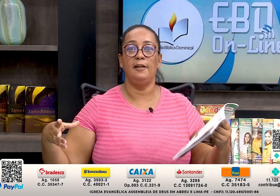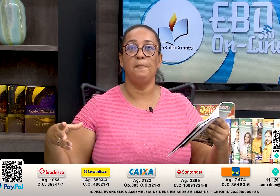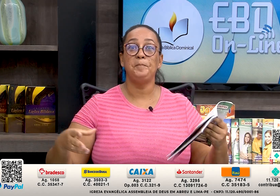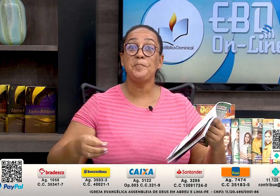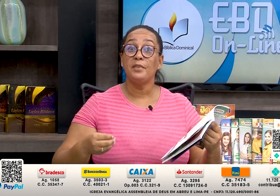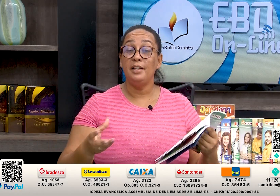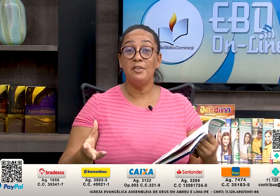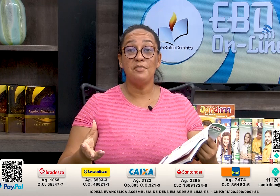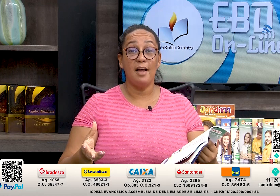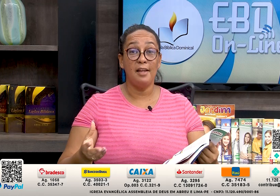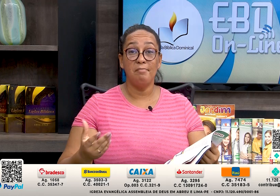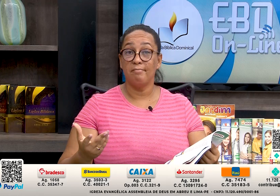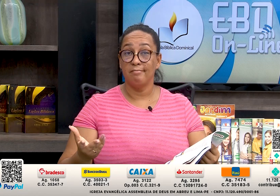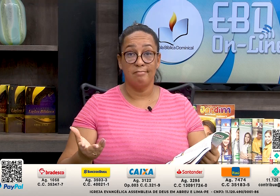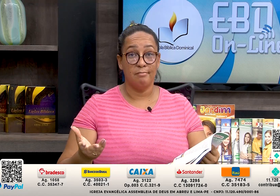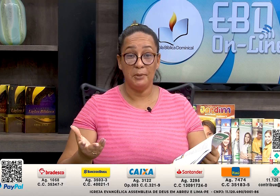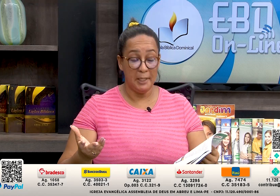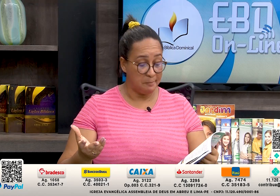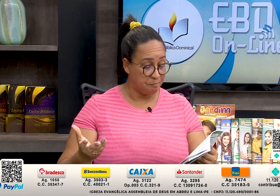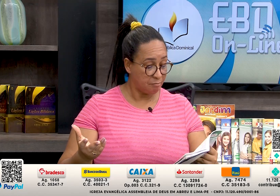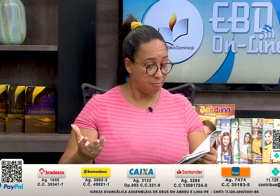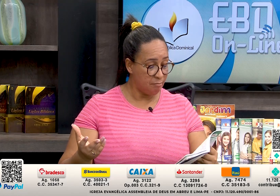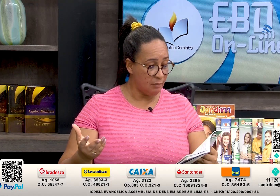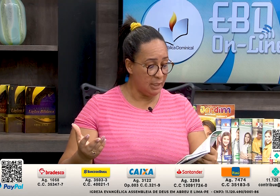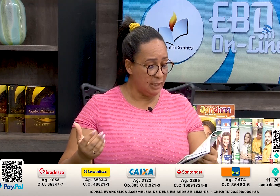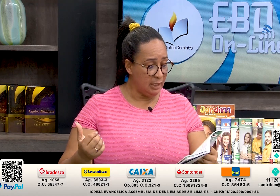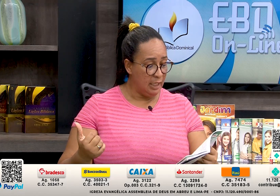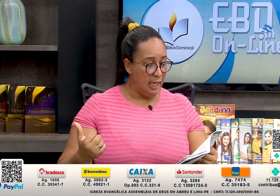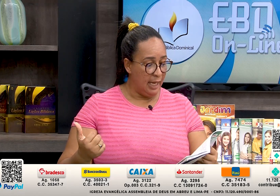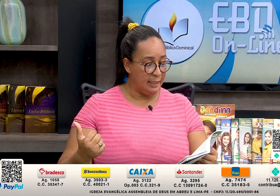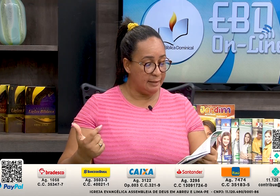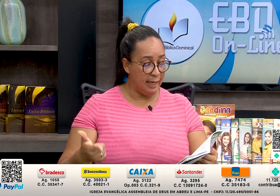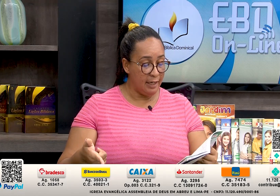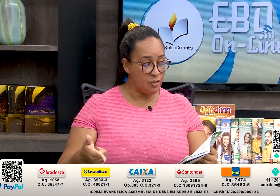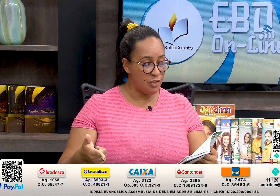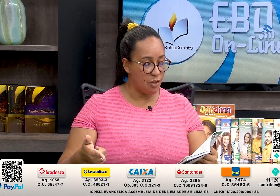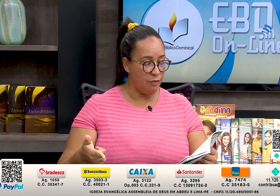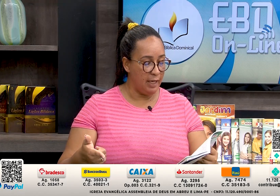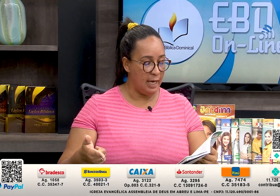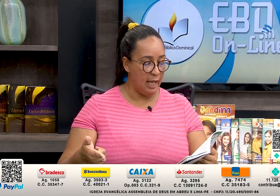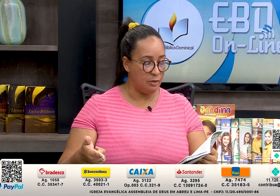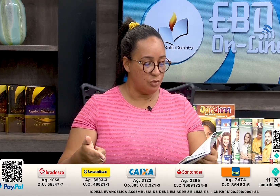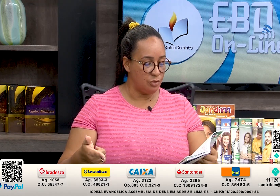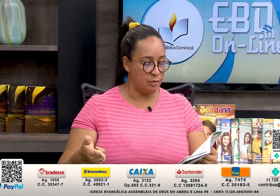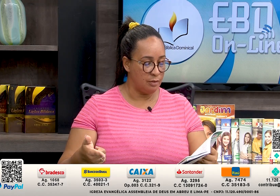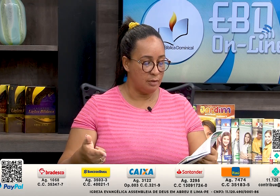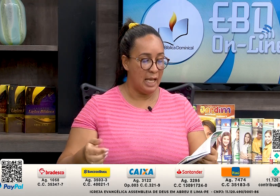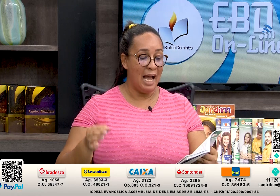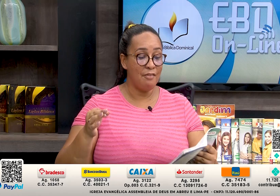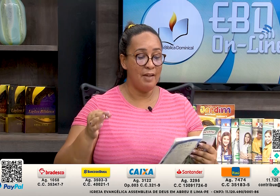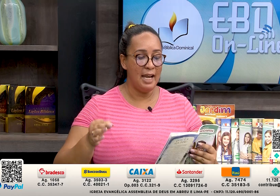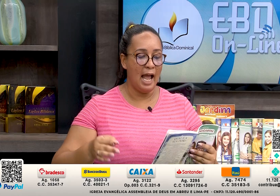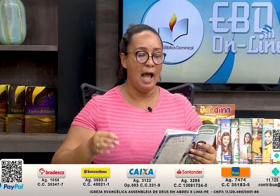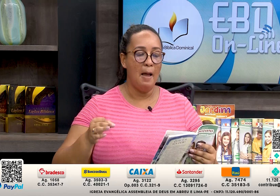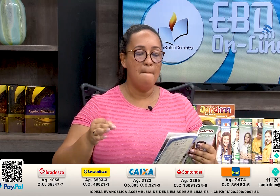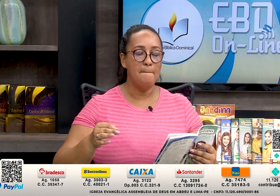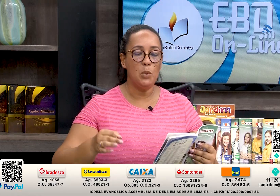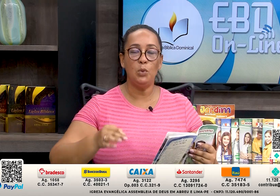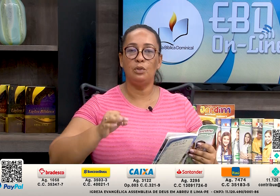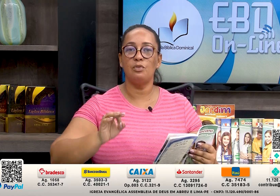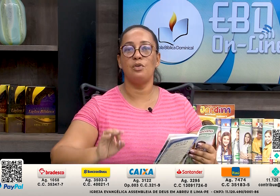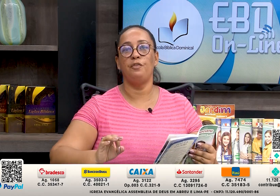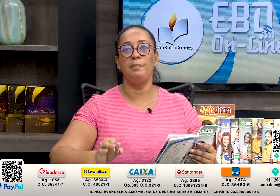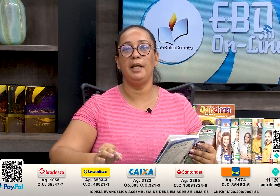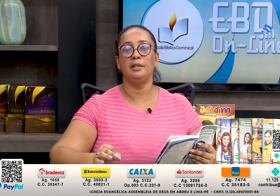é que tá acontecendo e não vai poder é três desgovernados haverá